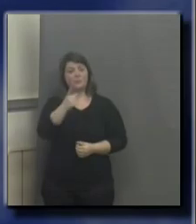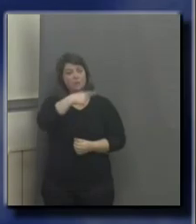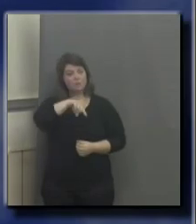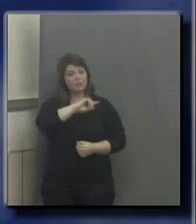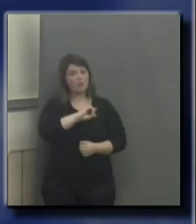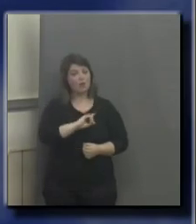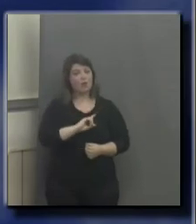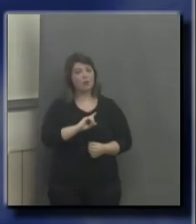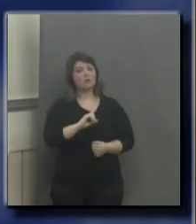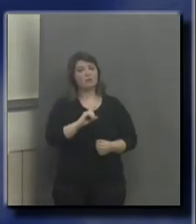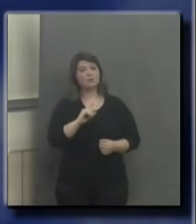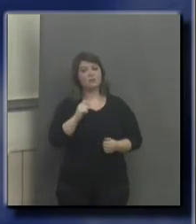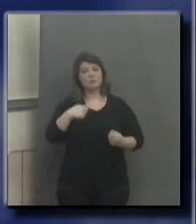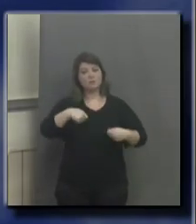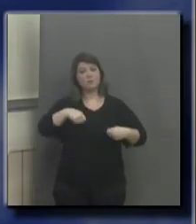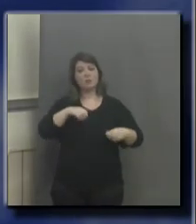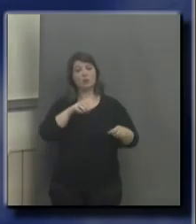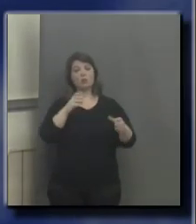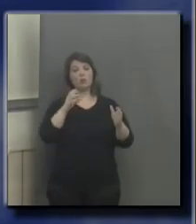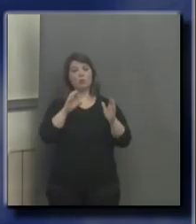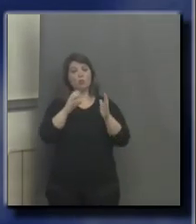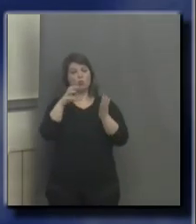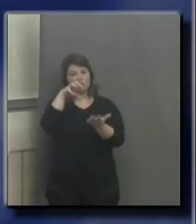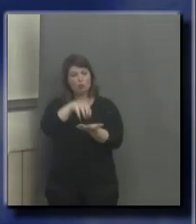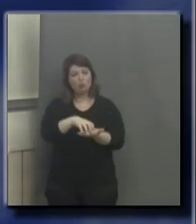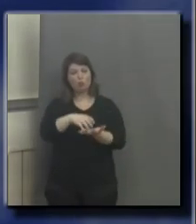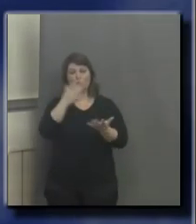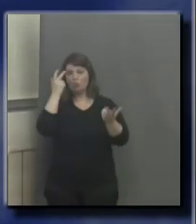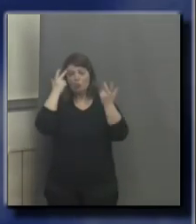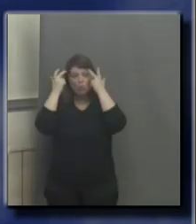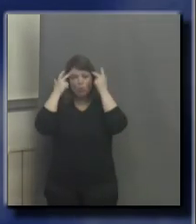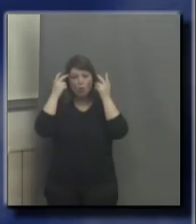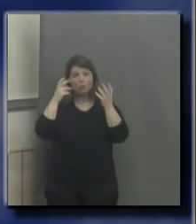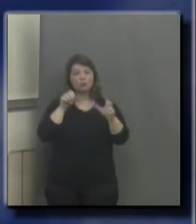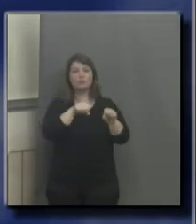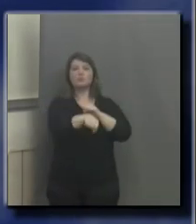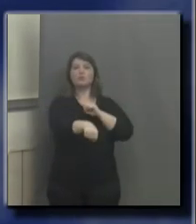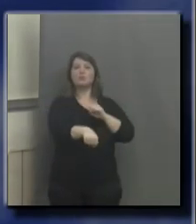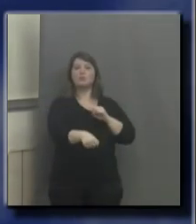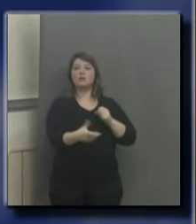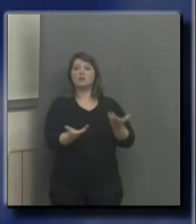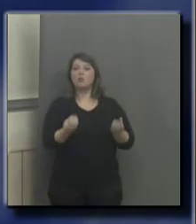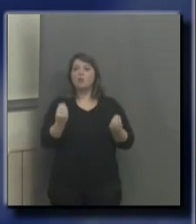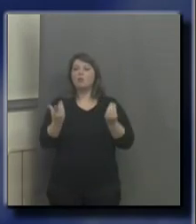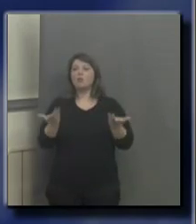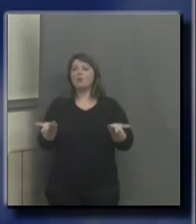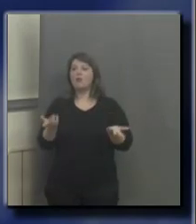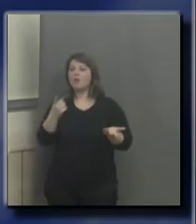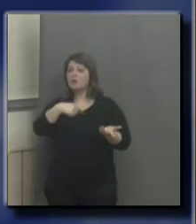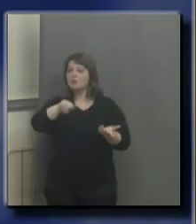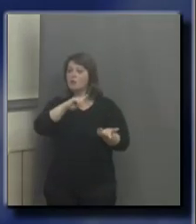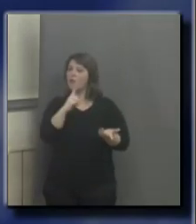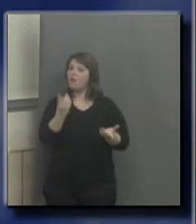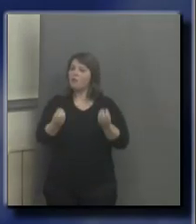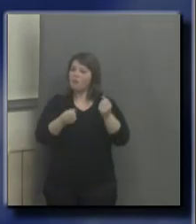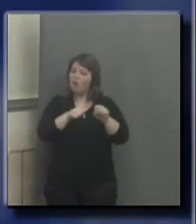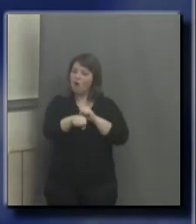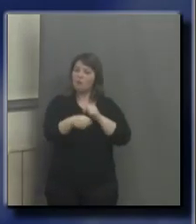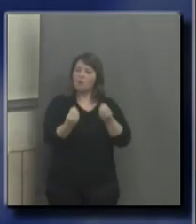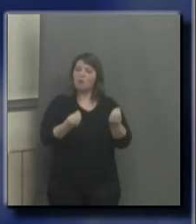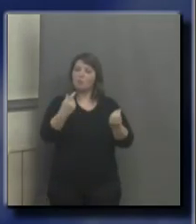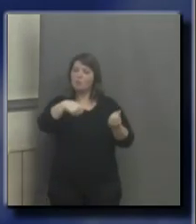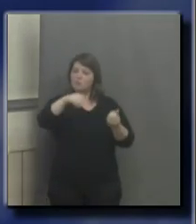ser um núcleo comum de formação? O que a gente considera que é o básico e imprescindível que o psicólogo